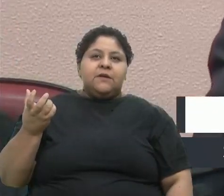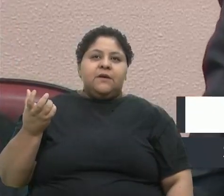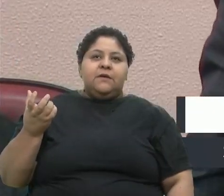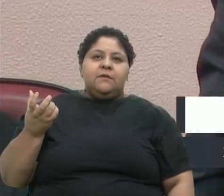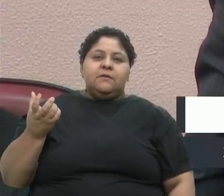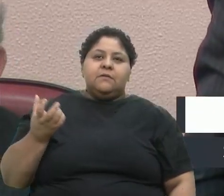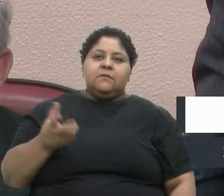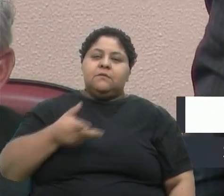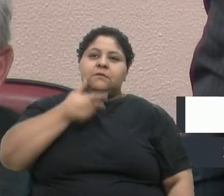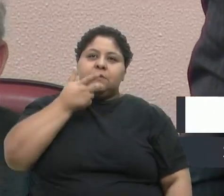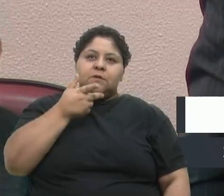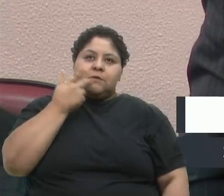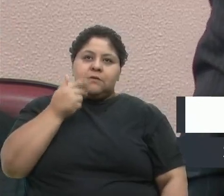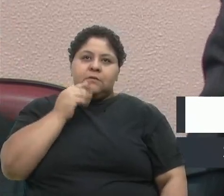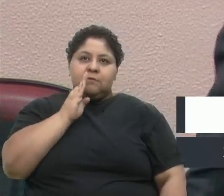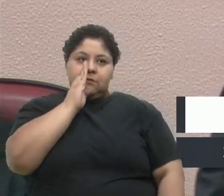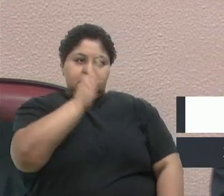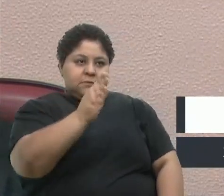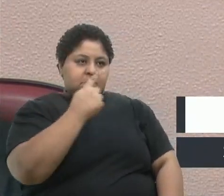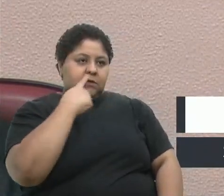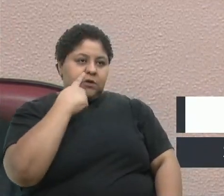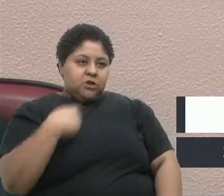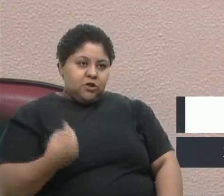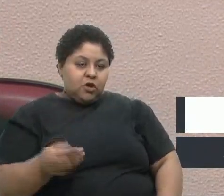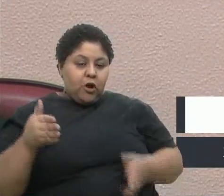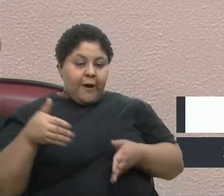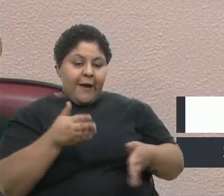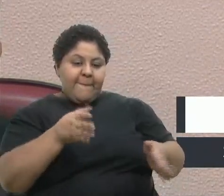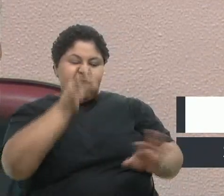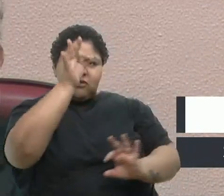dirigir a minha fala à Rose e dizer que estamos no caminho certo.